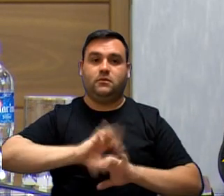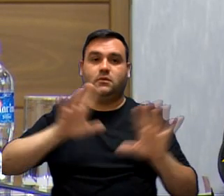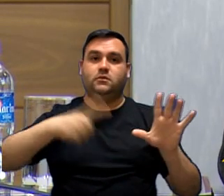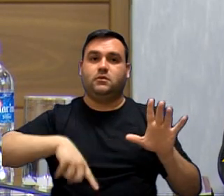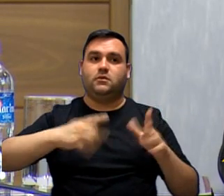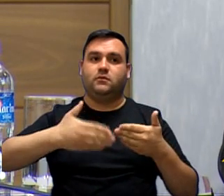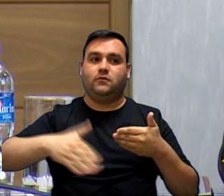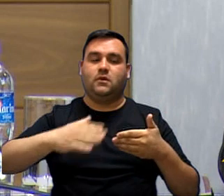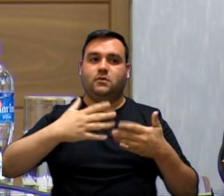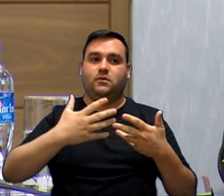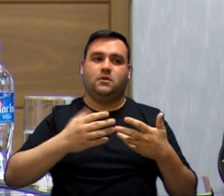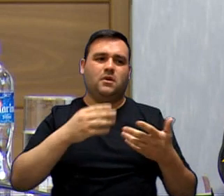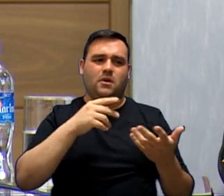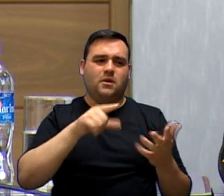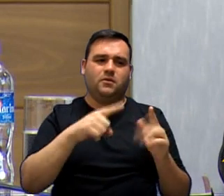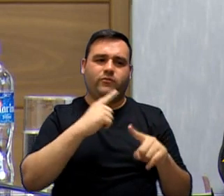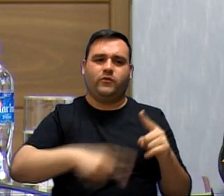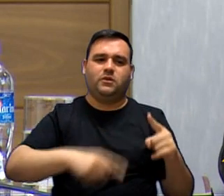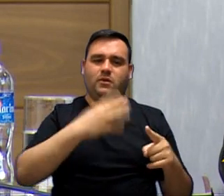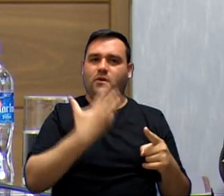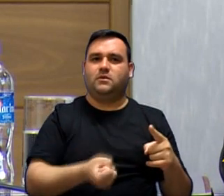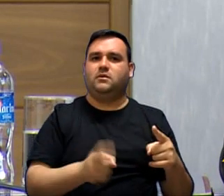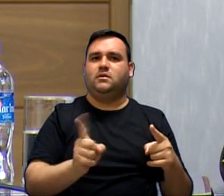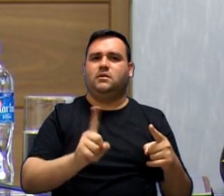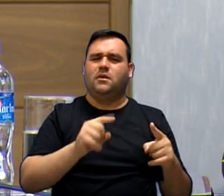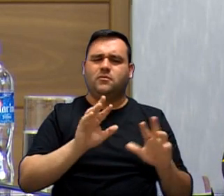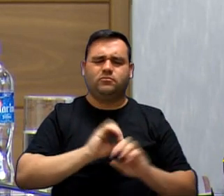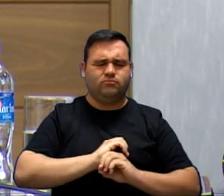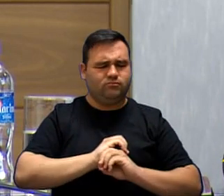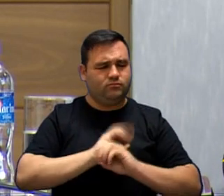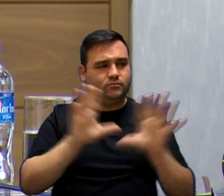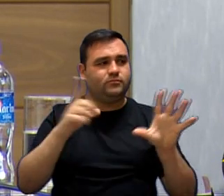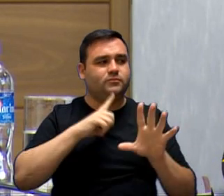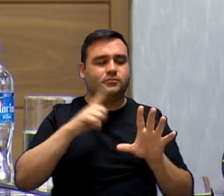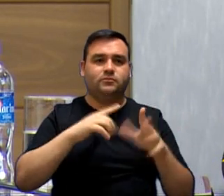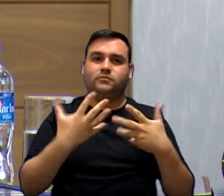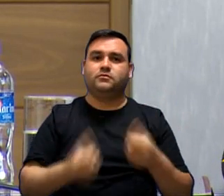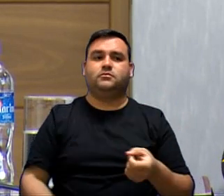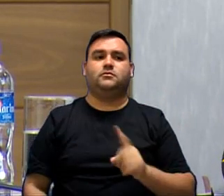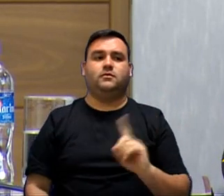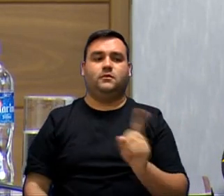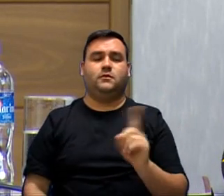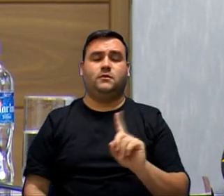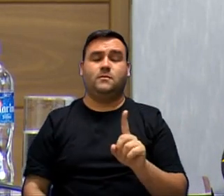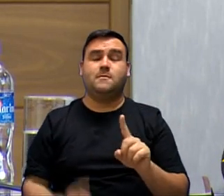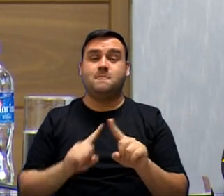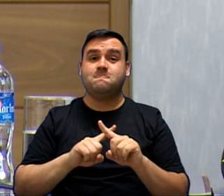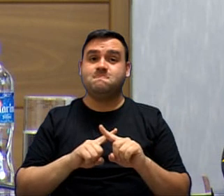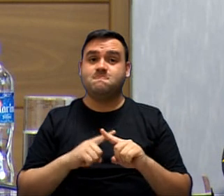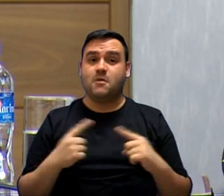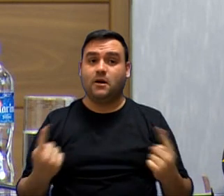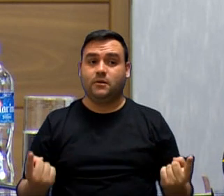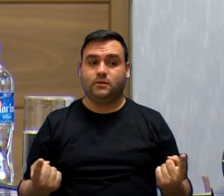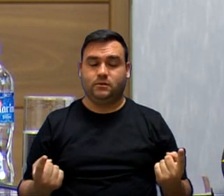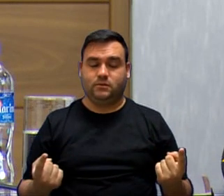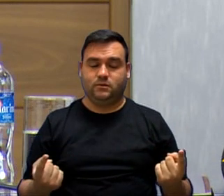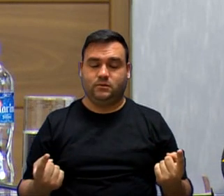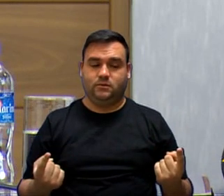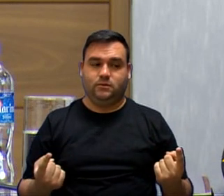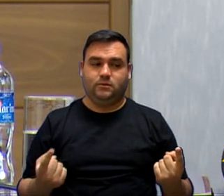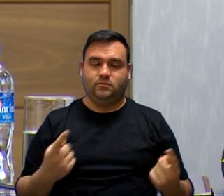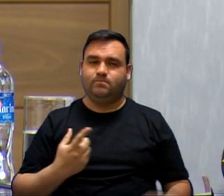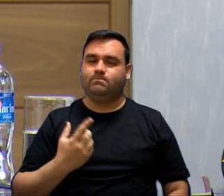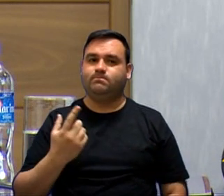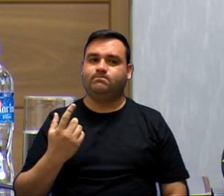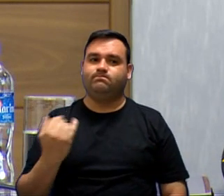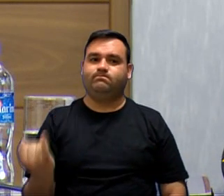Logicamente que esse veto será rejeitado. Não tenha a menor dúvida que será rejeitado. Mas, mais importante